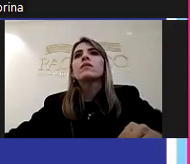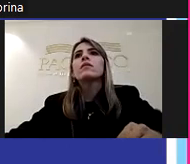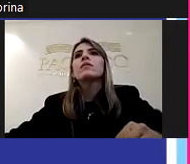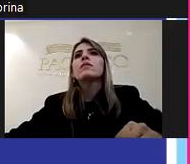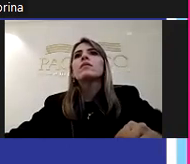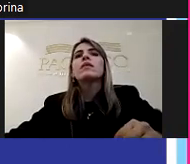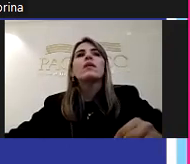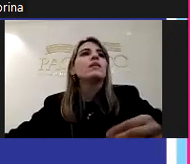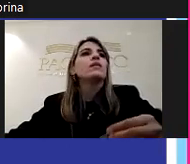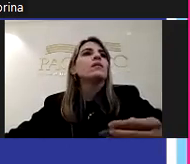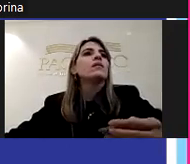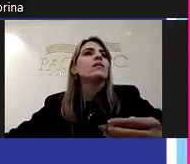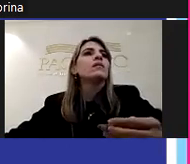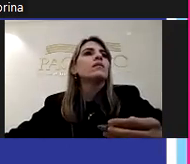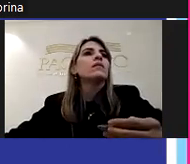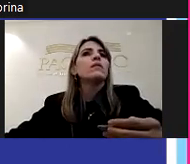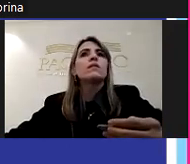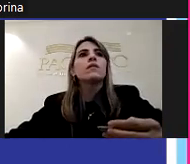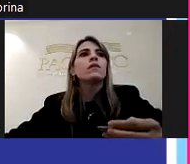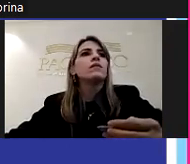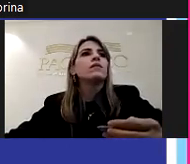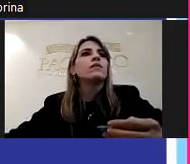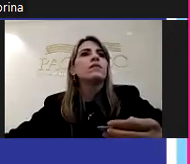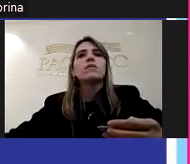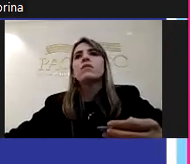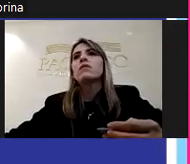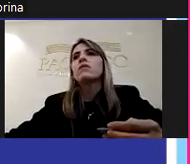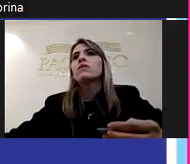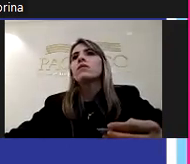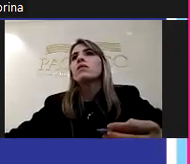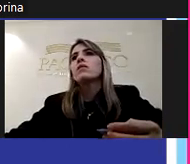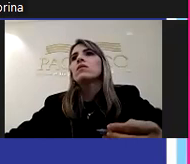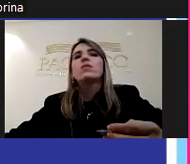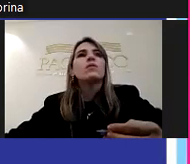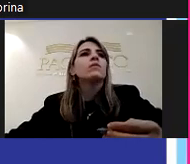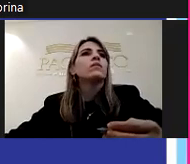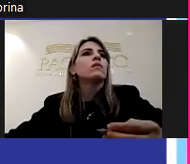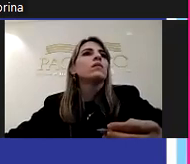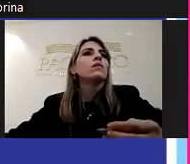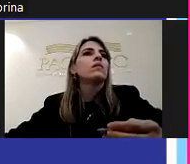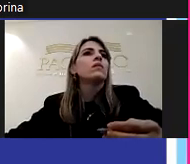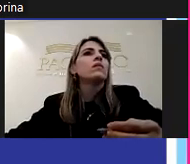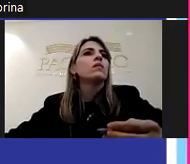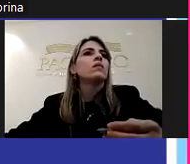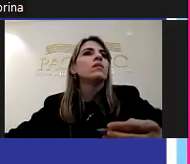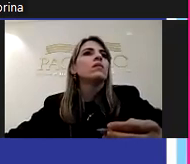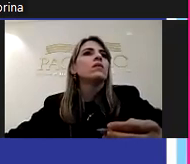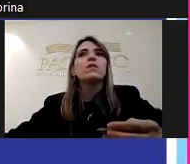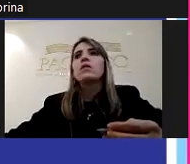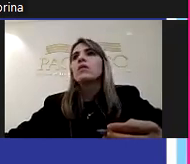trata-se do desvio da libido e uma regressão das pulsões sexuais a nível